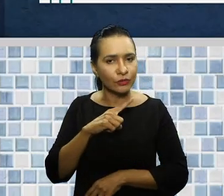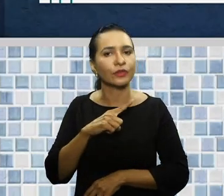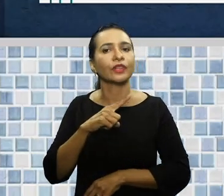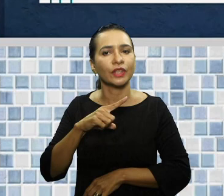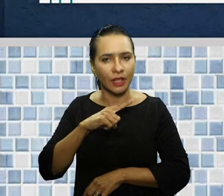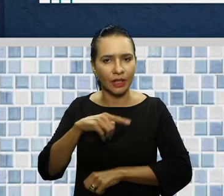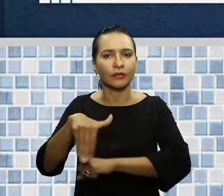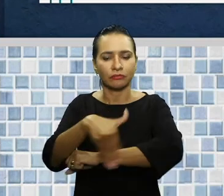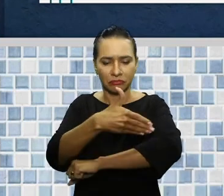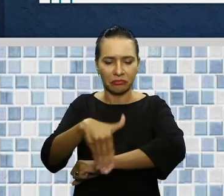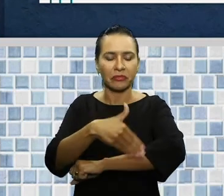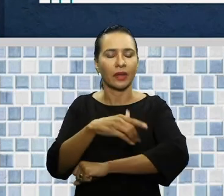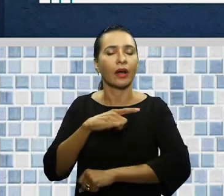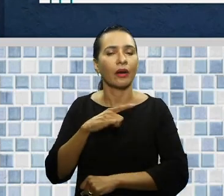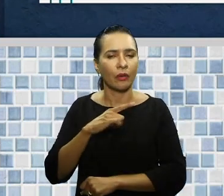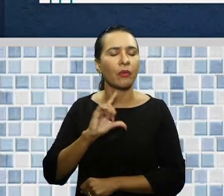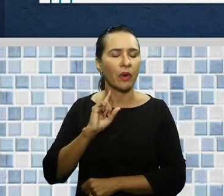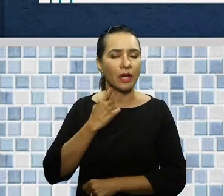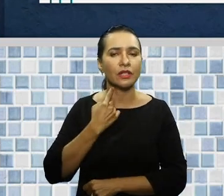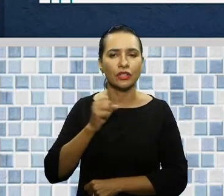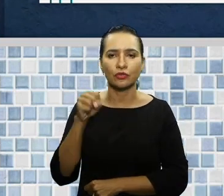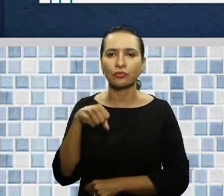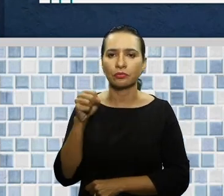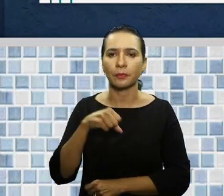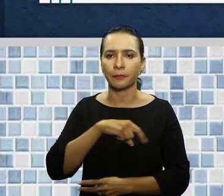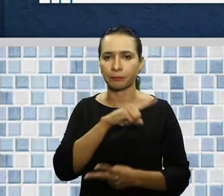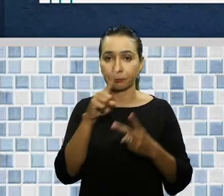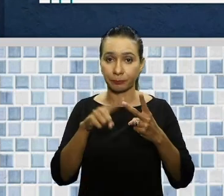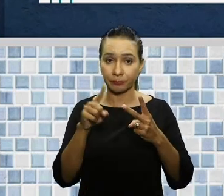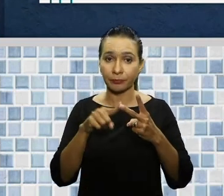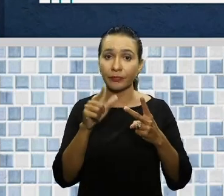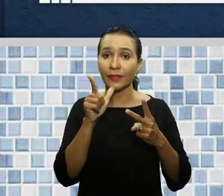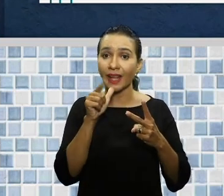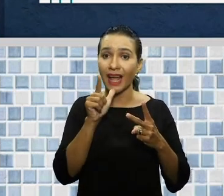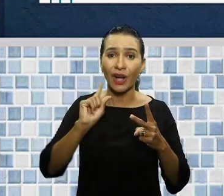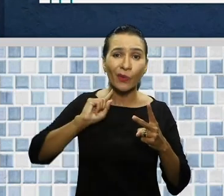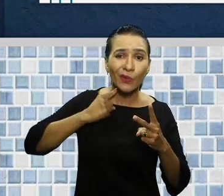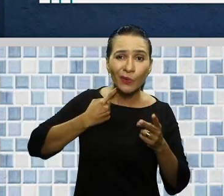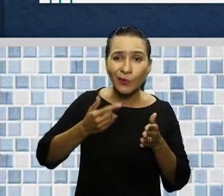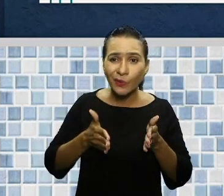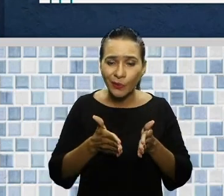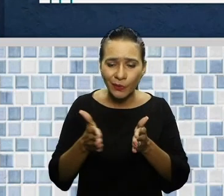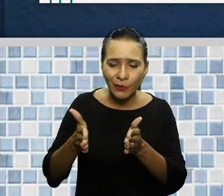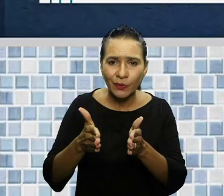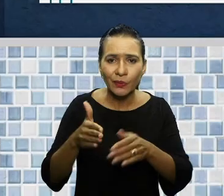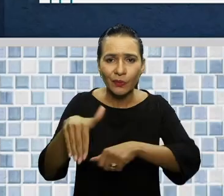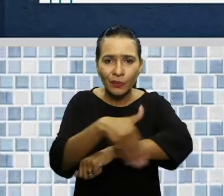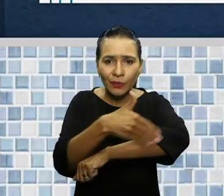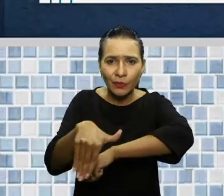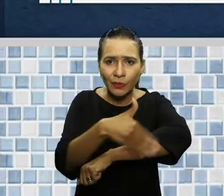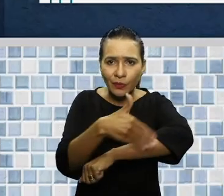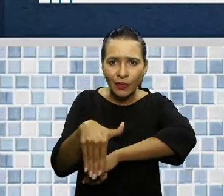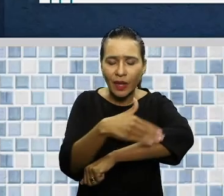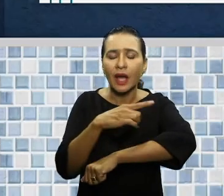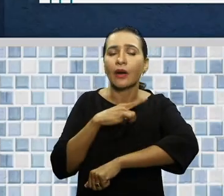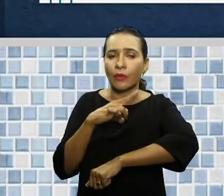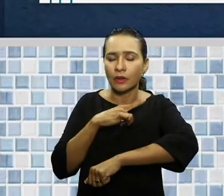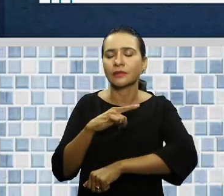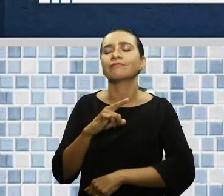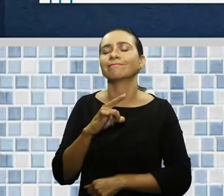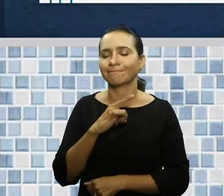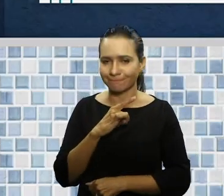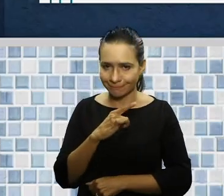observa lixo acumulado, sim. Esgoto a céu aberto. No meu bairro tem, porque como é um bairro antigo,